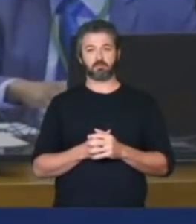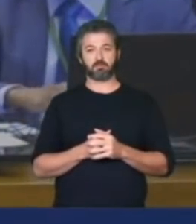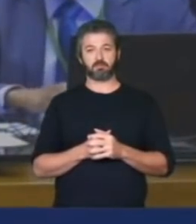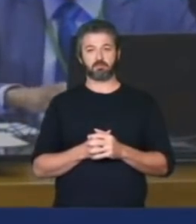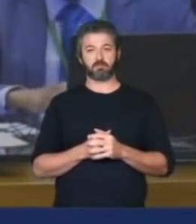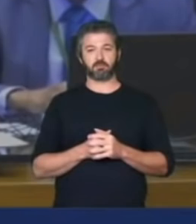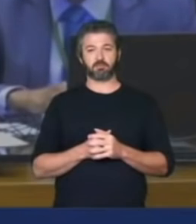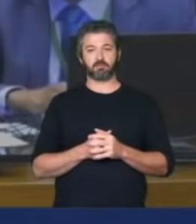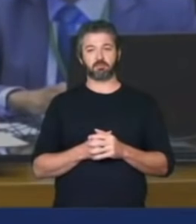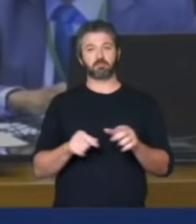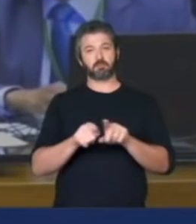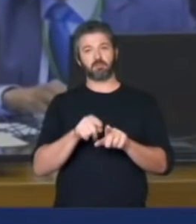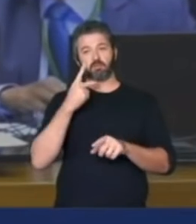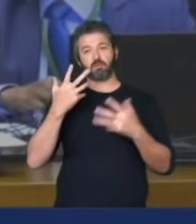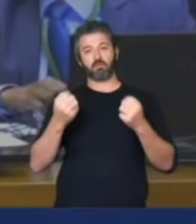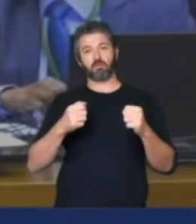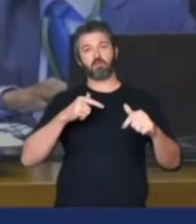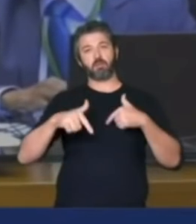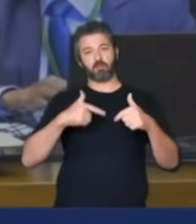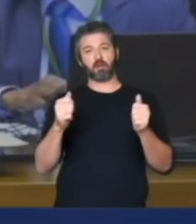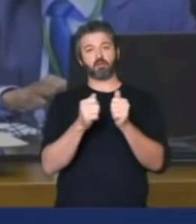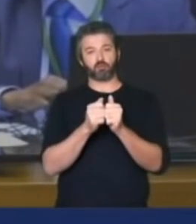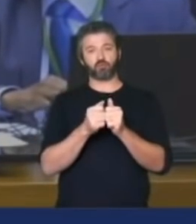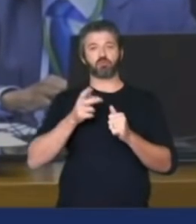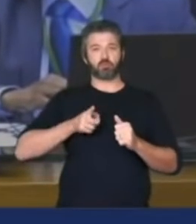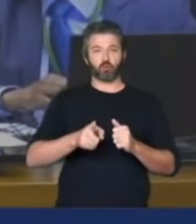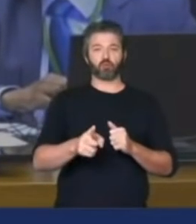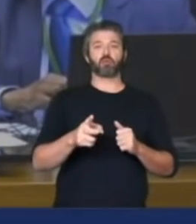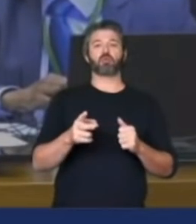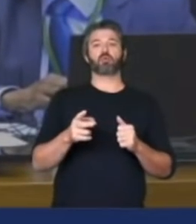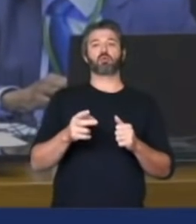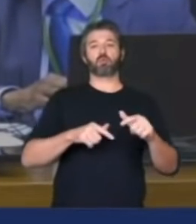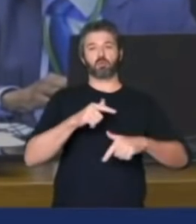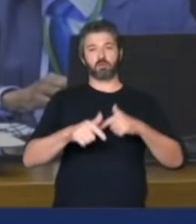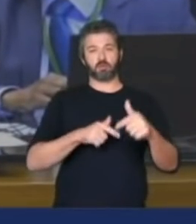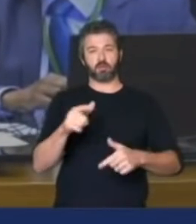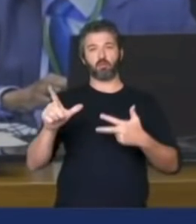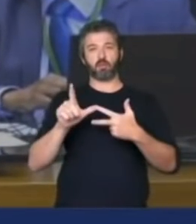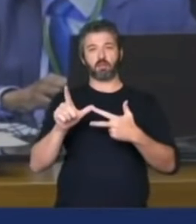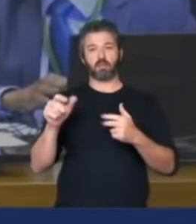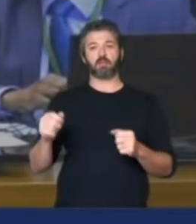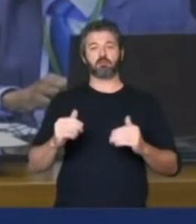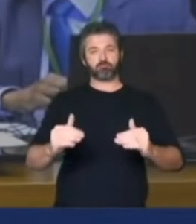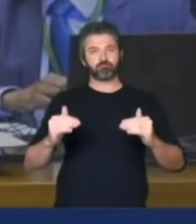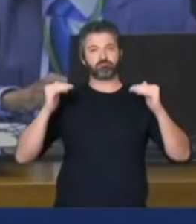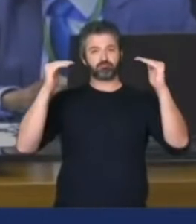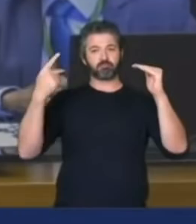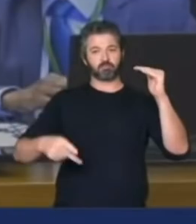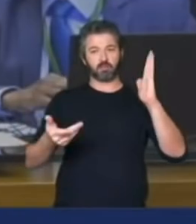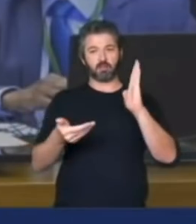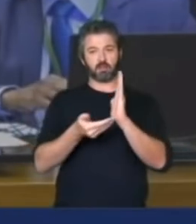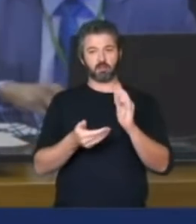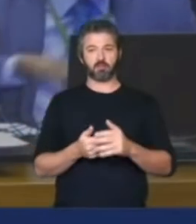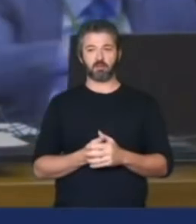ressaltando que trabalharemos juntos pela manutenção dos trabalhos legislativos e altivez da Câmara dos